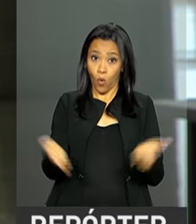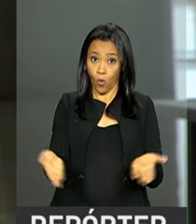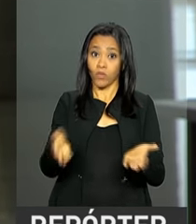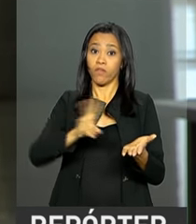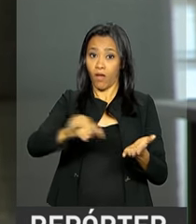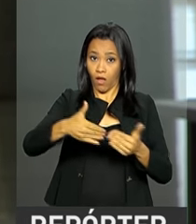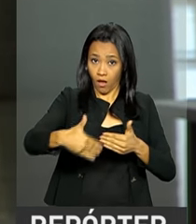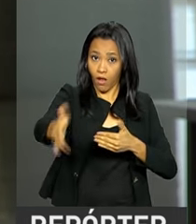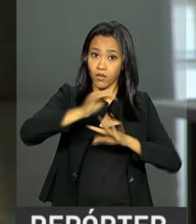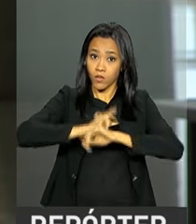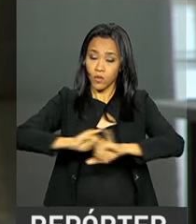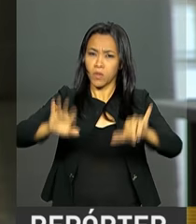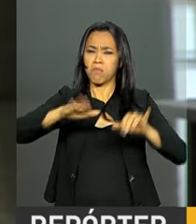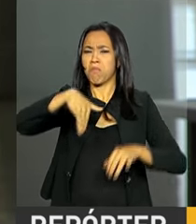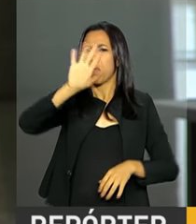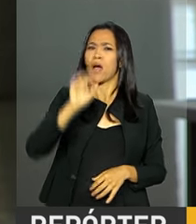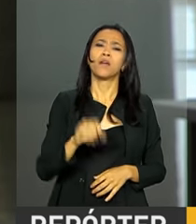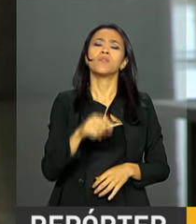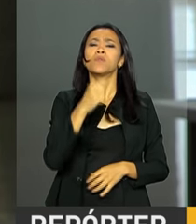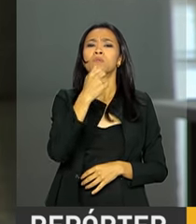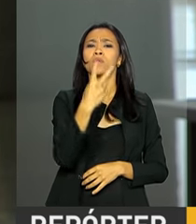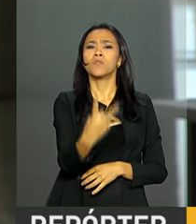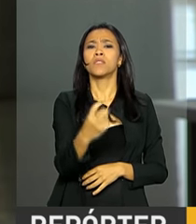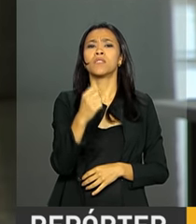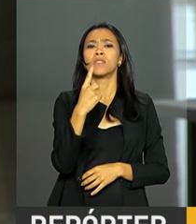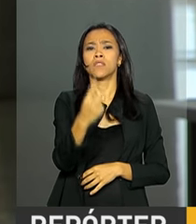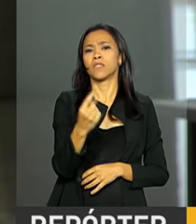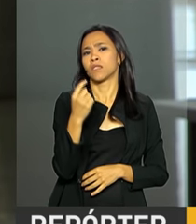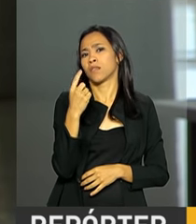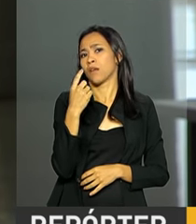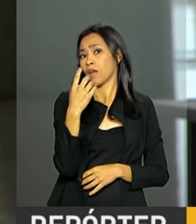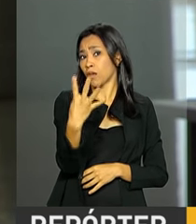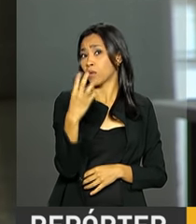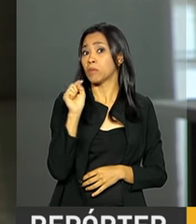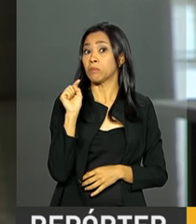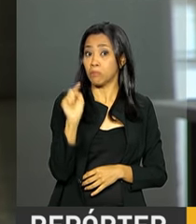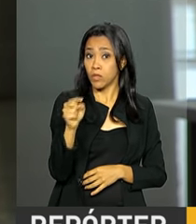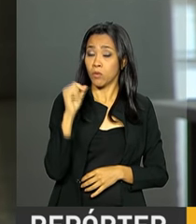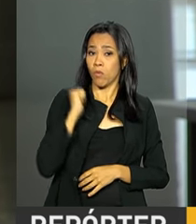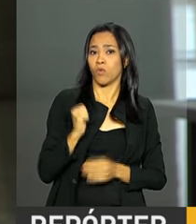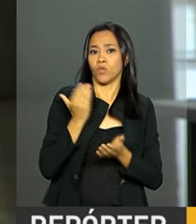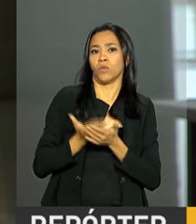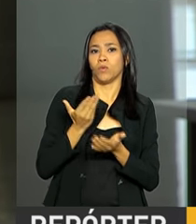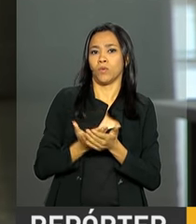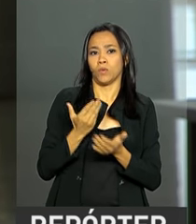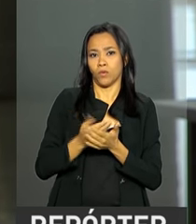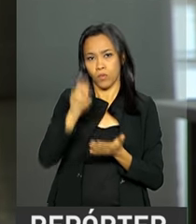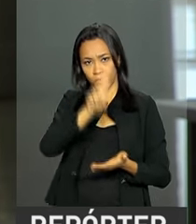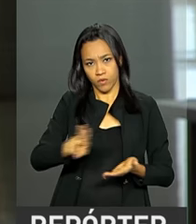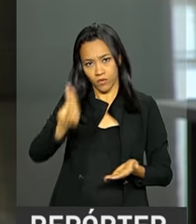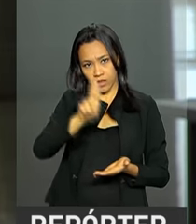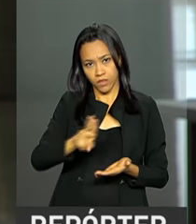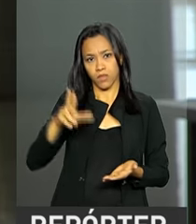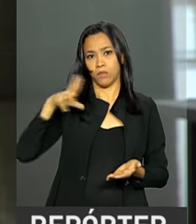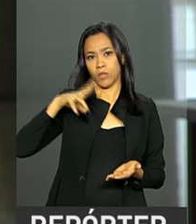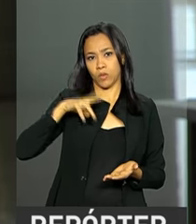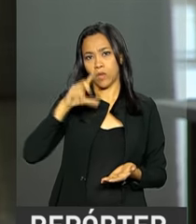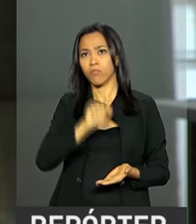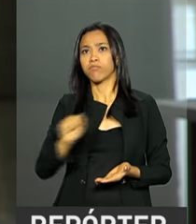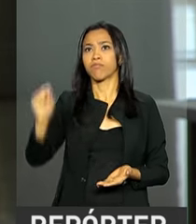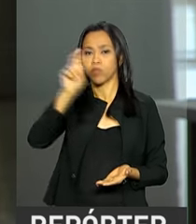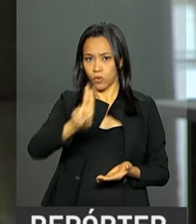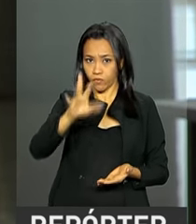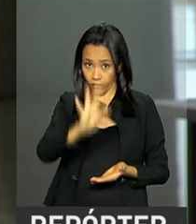de 214.000 bolsas de estudo, bolsas de ensino e instituições de ensino superior particulares vão ser